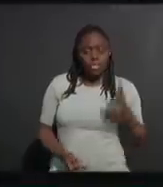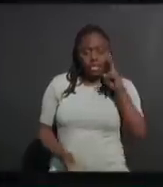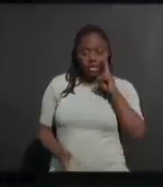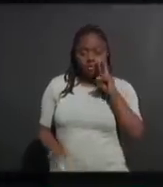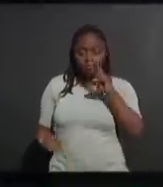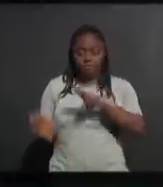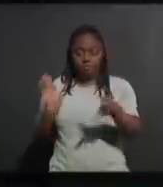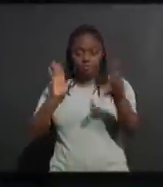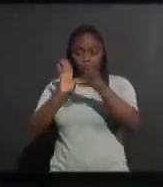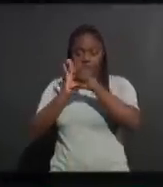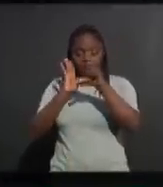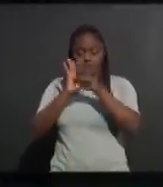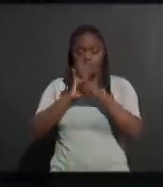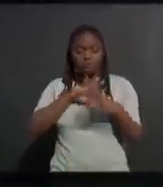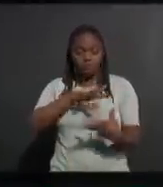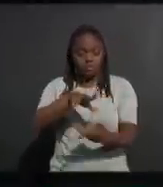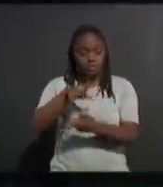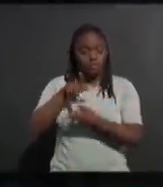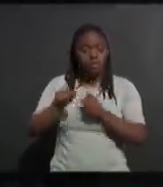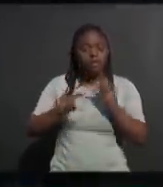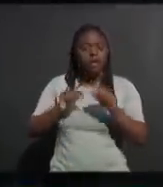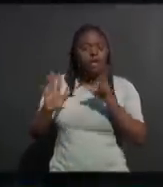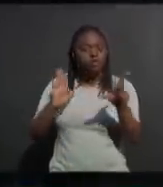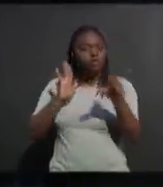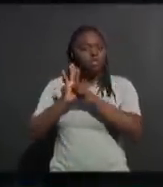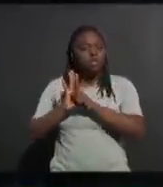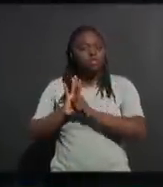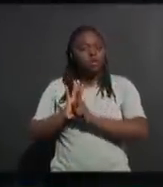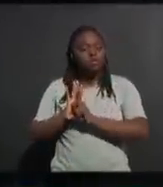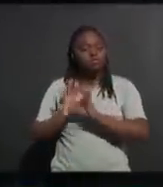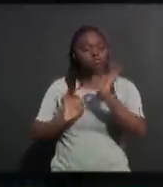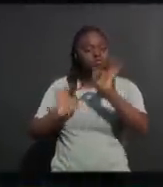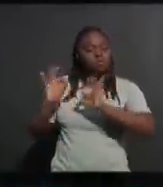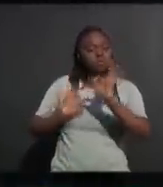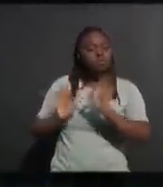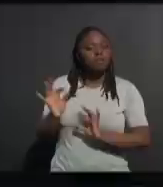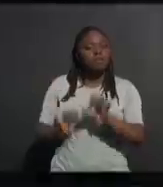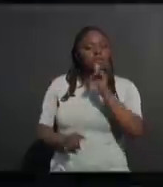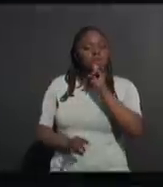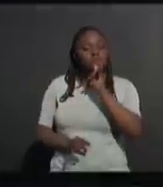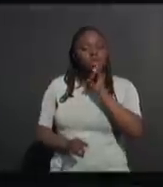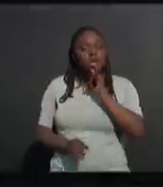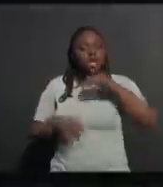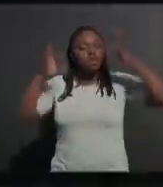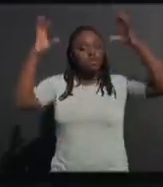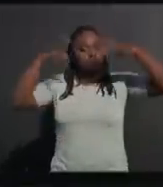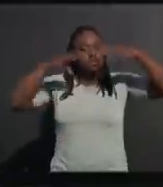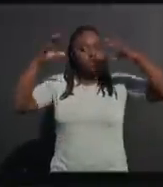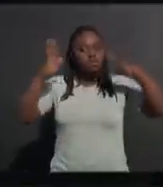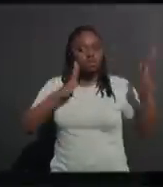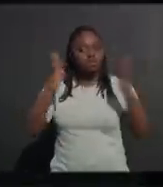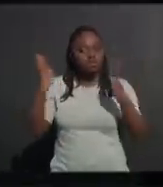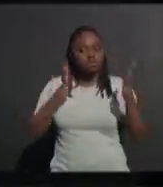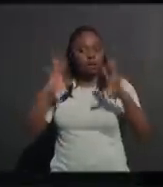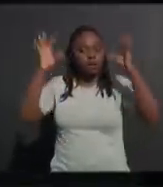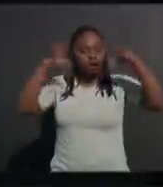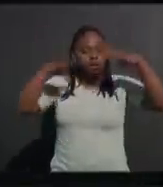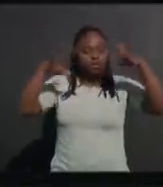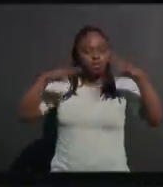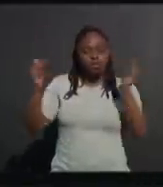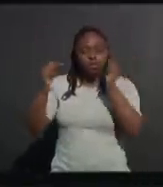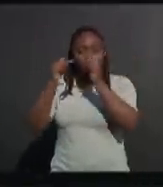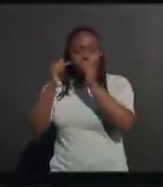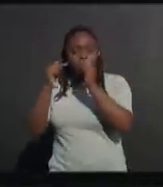leis que regem o universo, são leis harmônicas. Por exemplo, o ciclo da chuva não interfere, combina